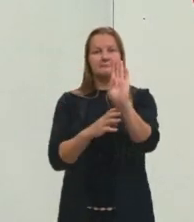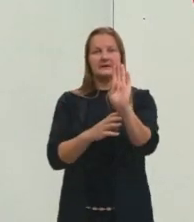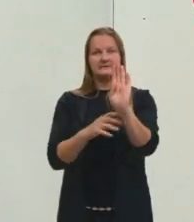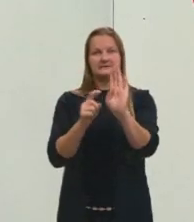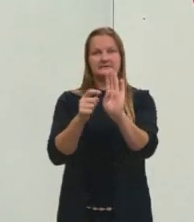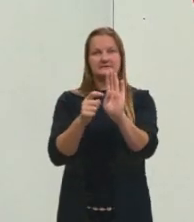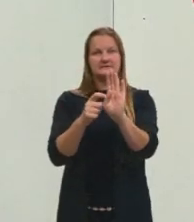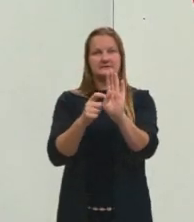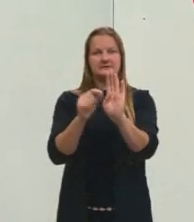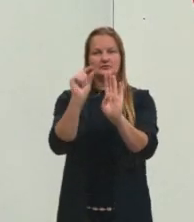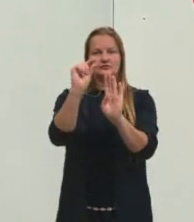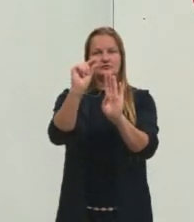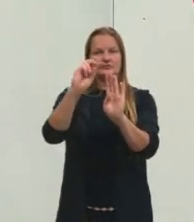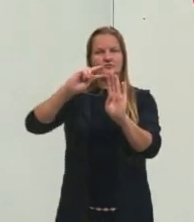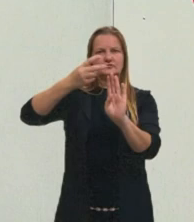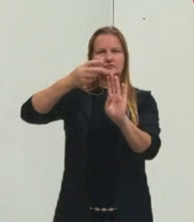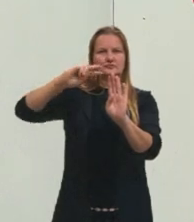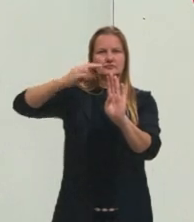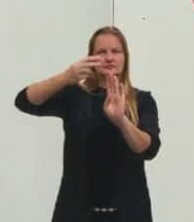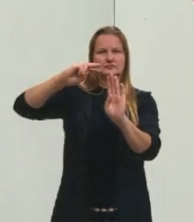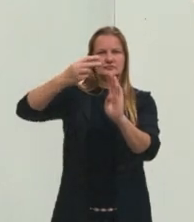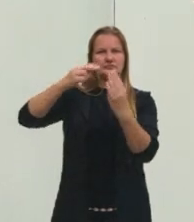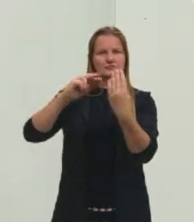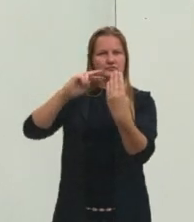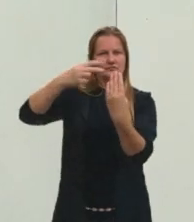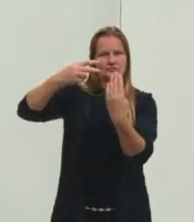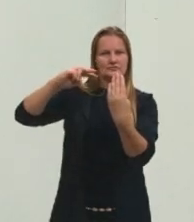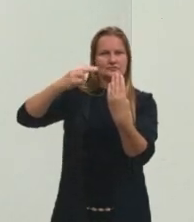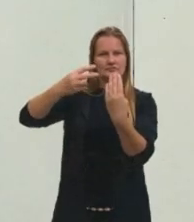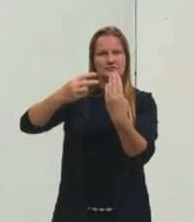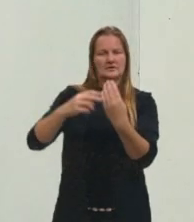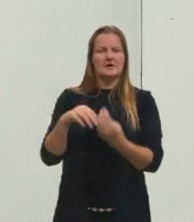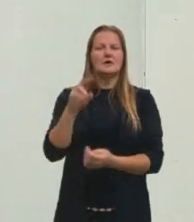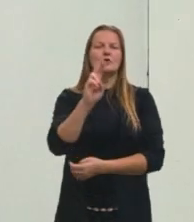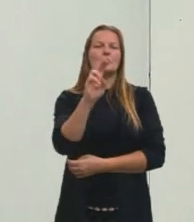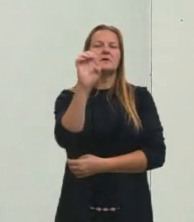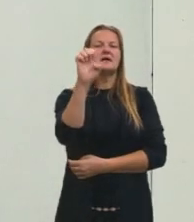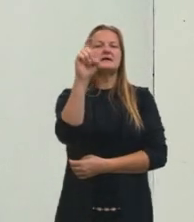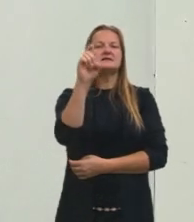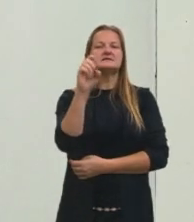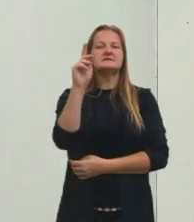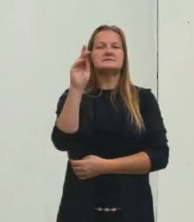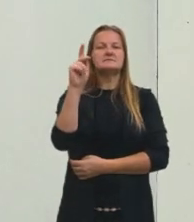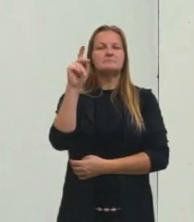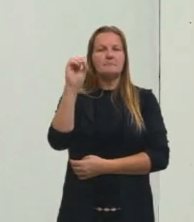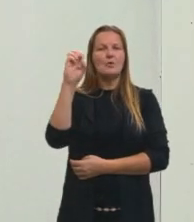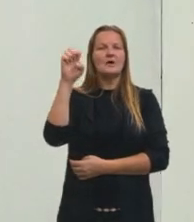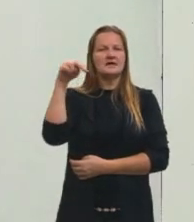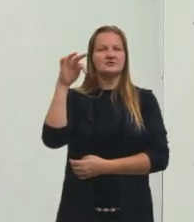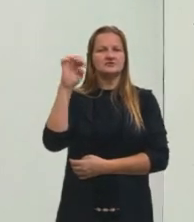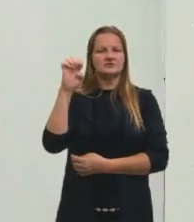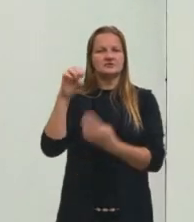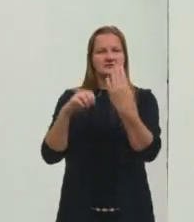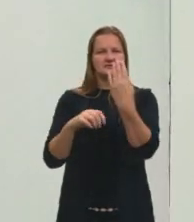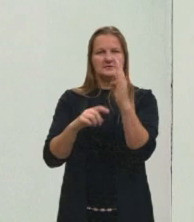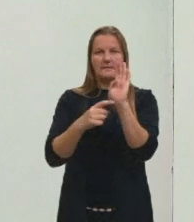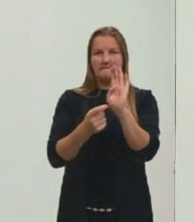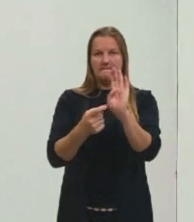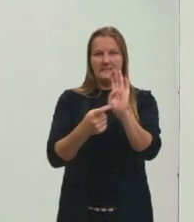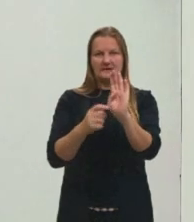cima o pequenininho a gente pode chamar de potência o expoente tá eu sei que que eu falar em base eu estou me referindo a este número aqui